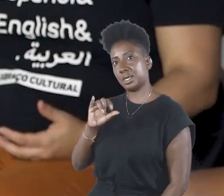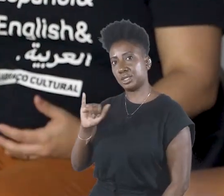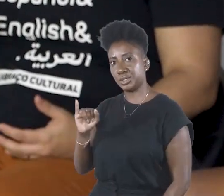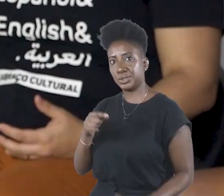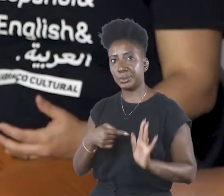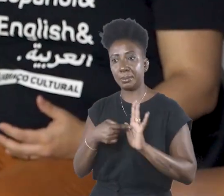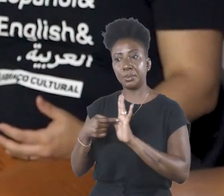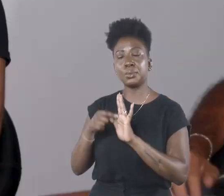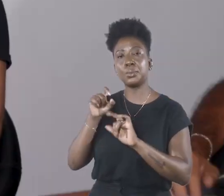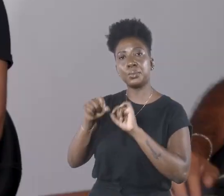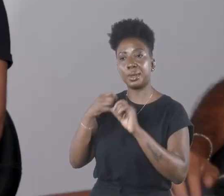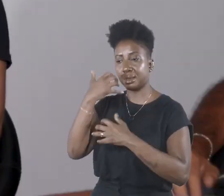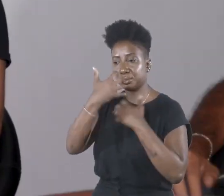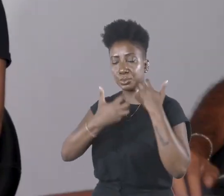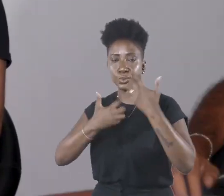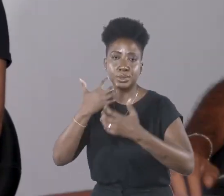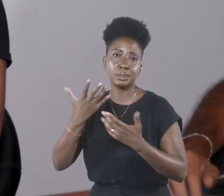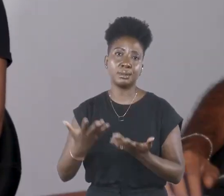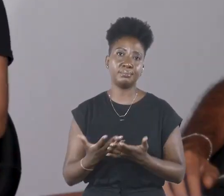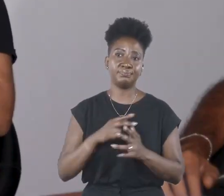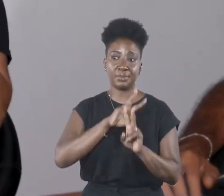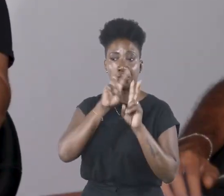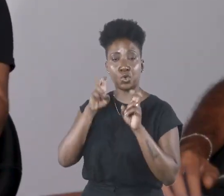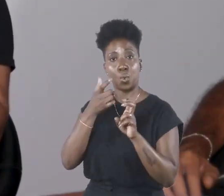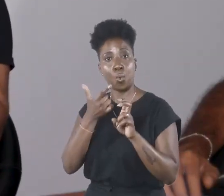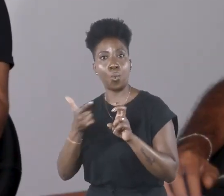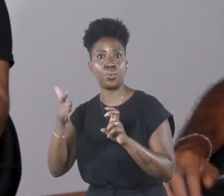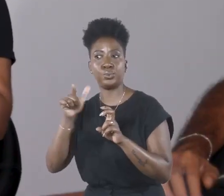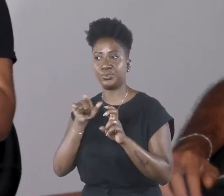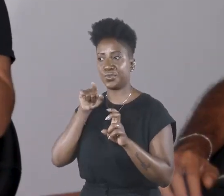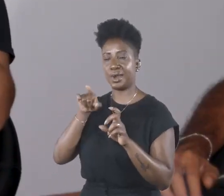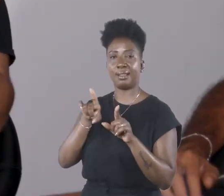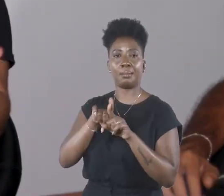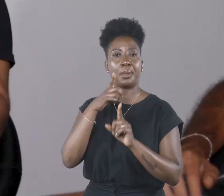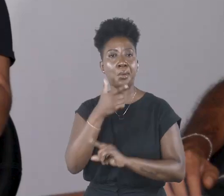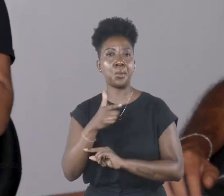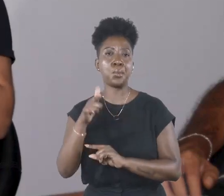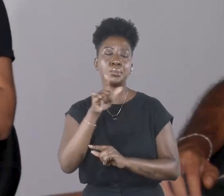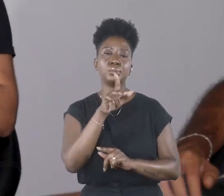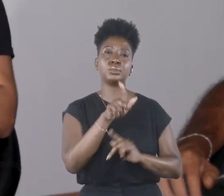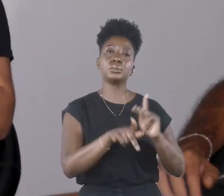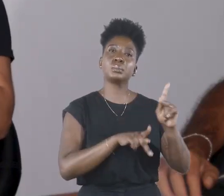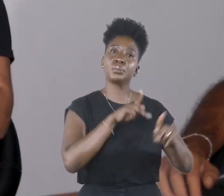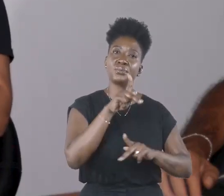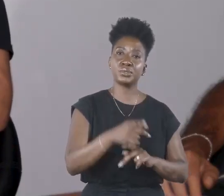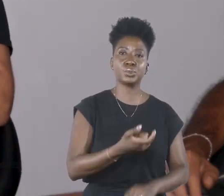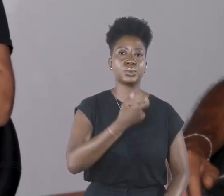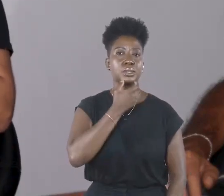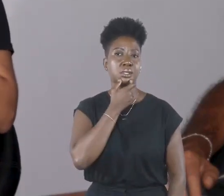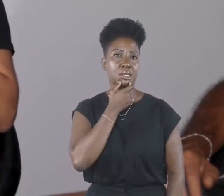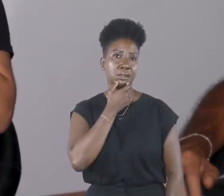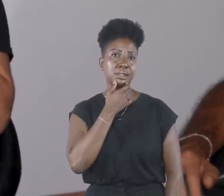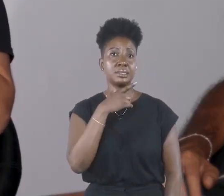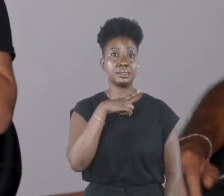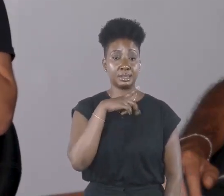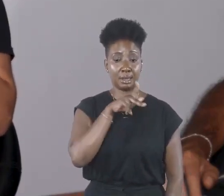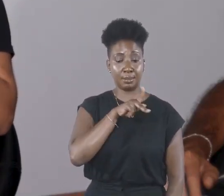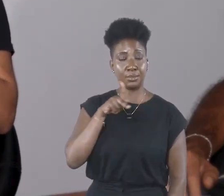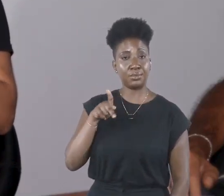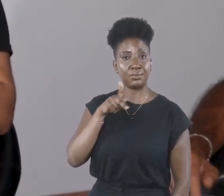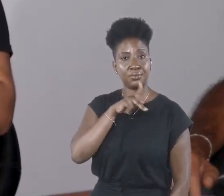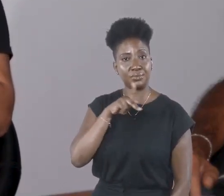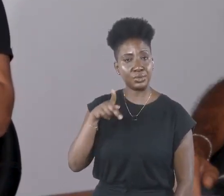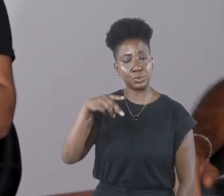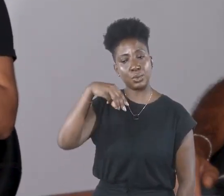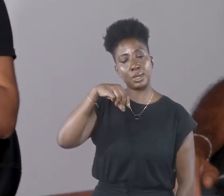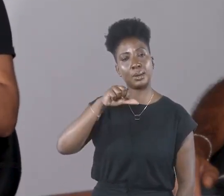pelo RAD, em que a gente falou de questões, por exemplo, de música, e aí foi o RAD e outros professores de inglês, a gente tem uma